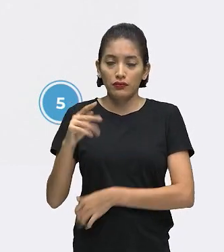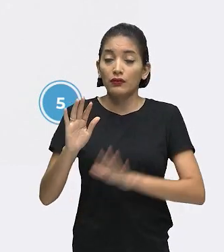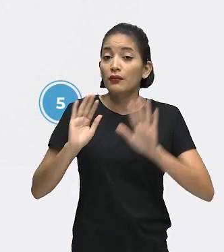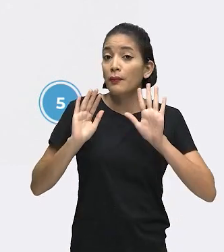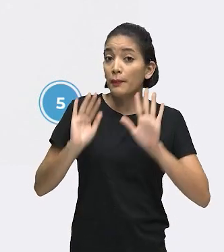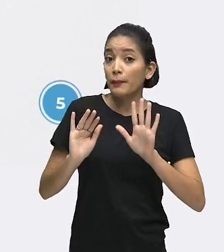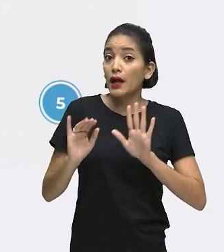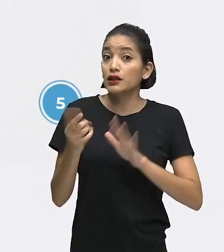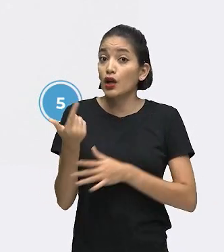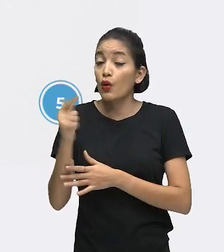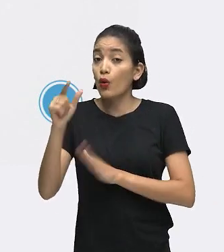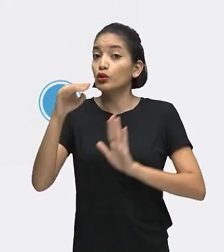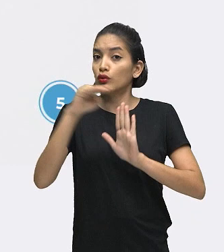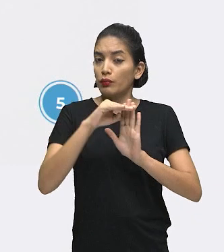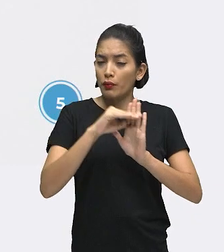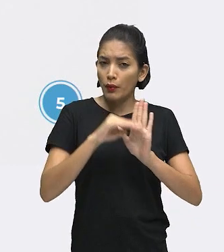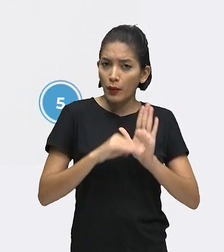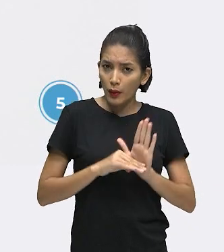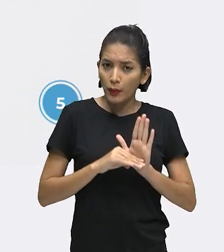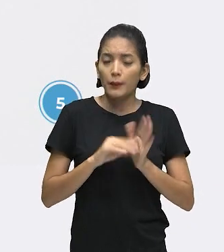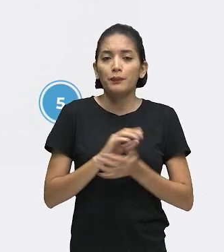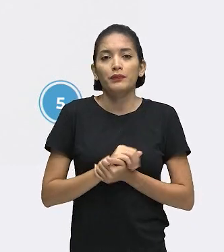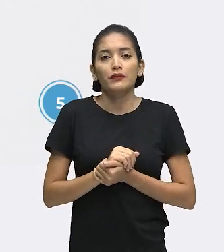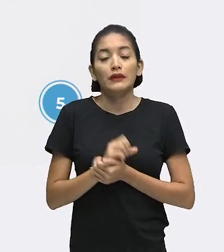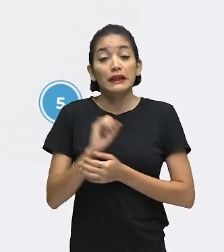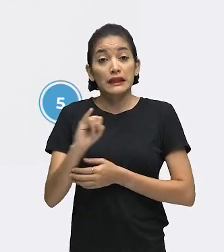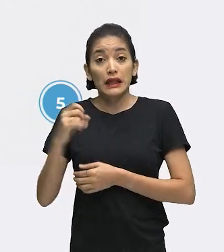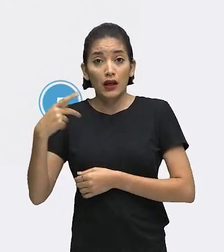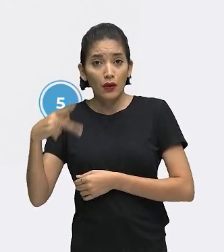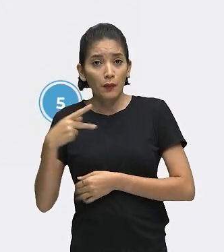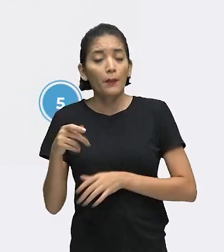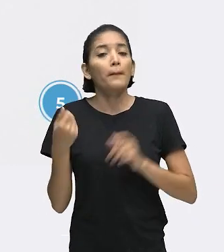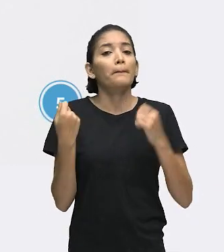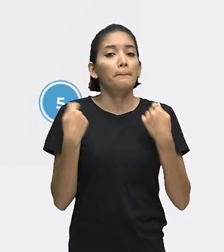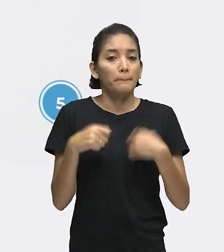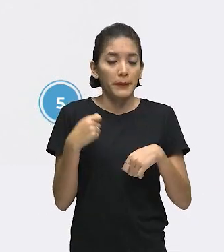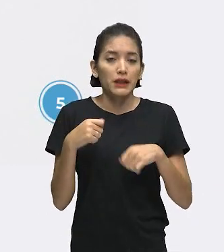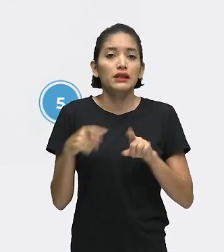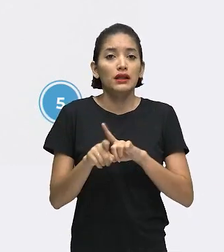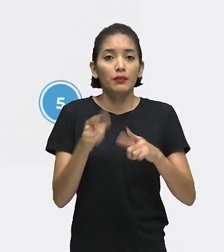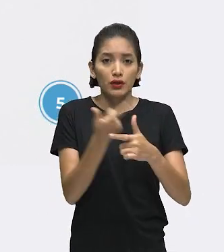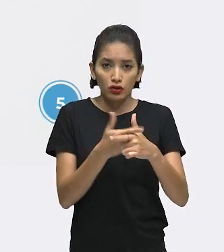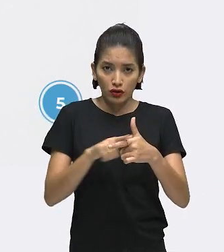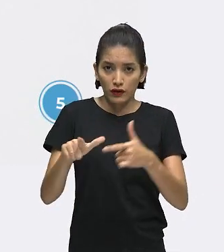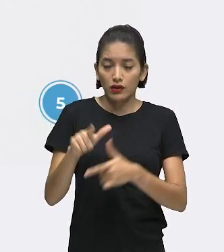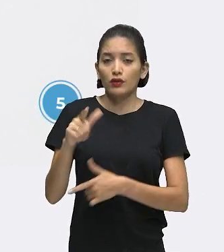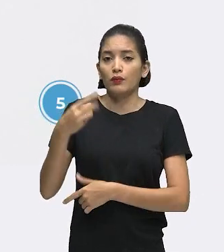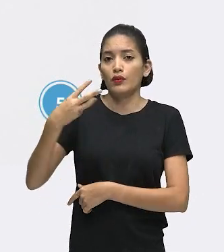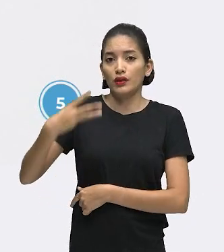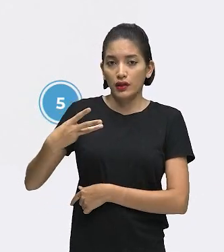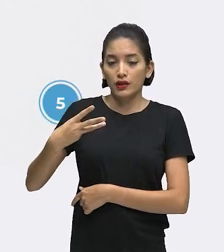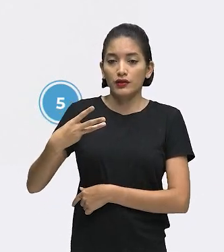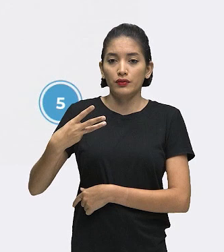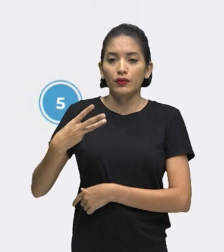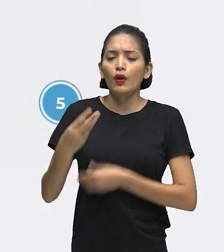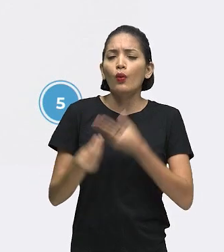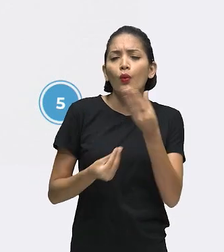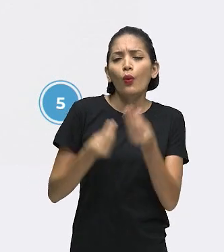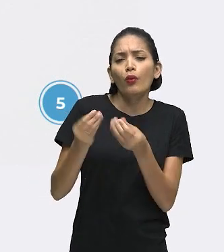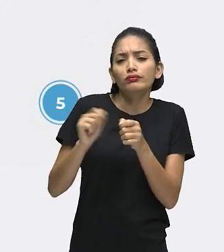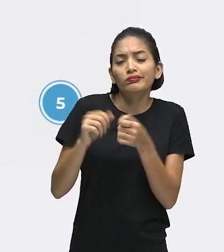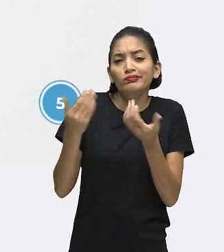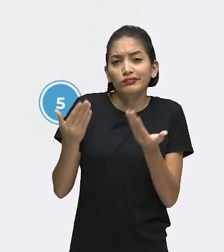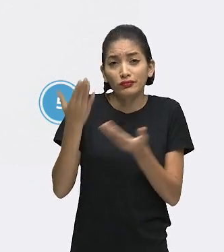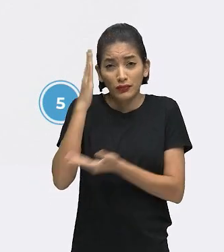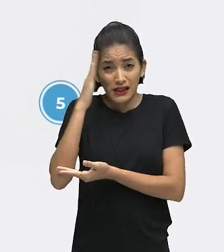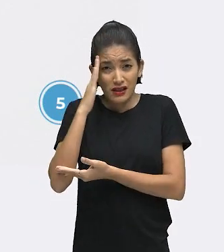outro critério. Ele também, além de ser par, ele tem que ser divisível por 3. E como é que a gente faz para ver